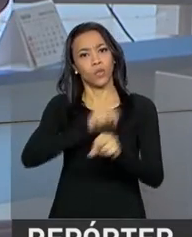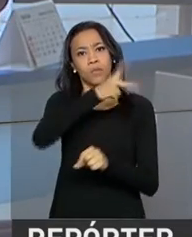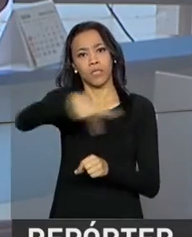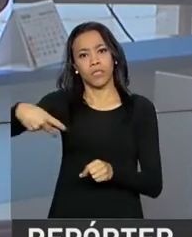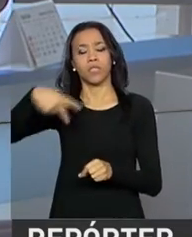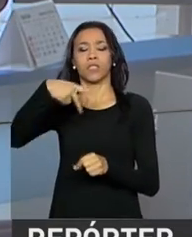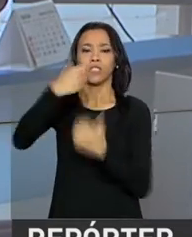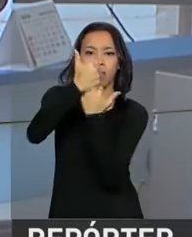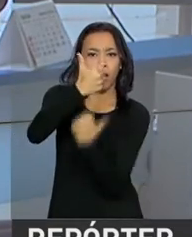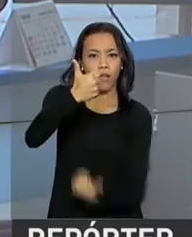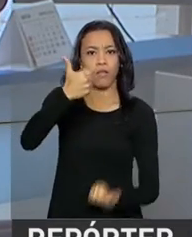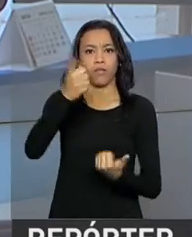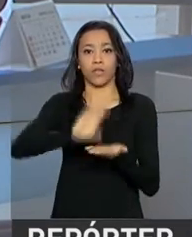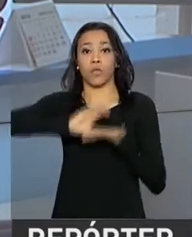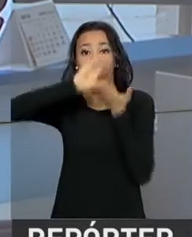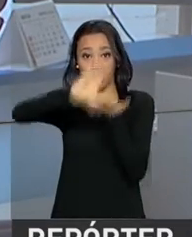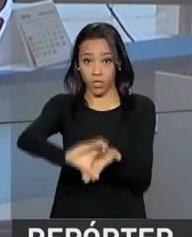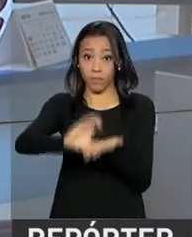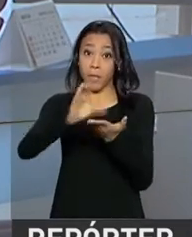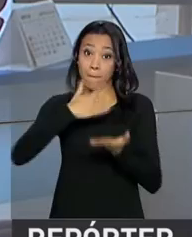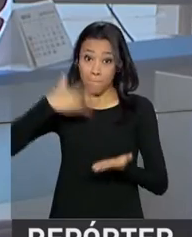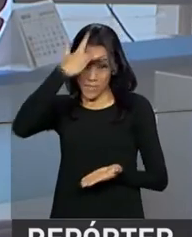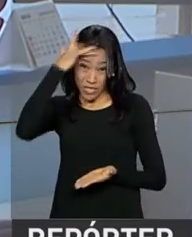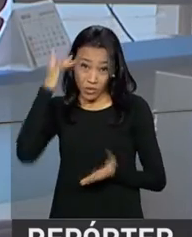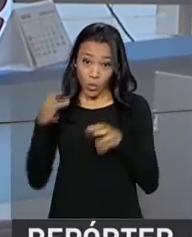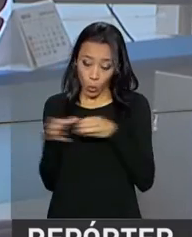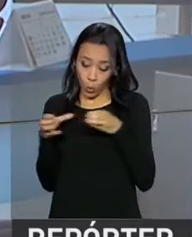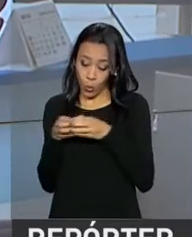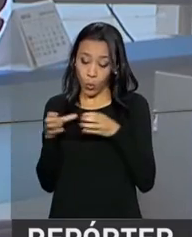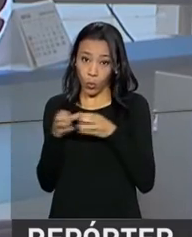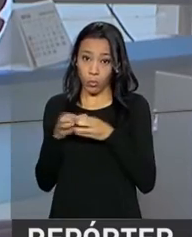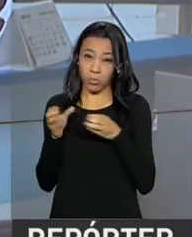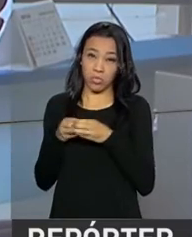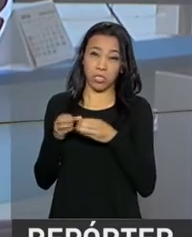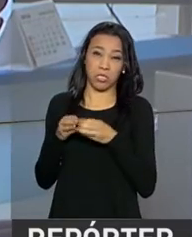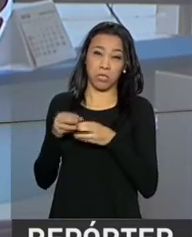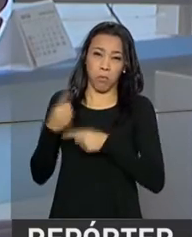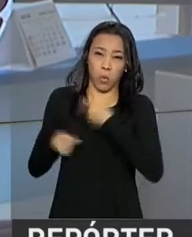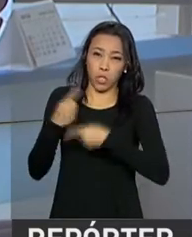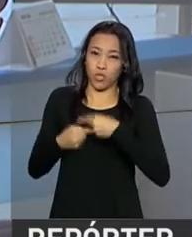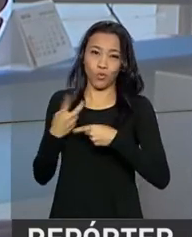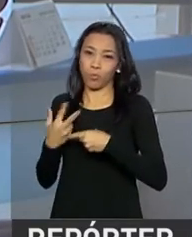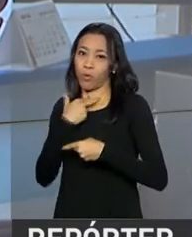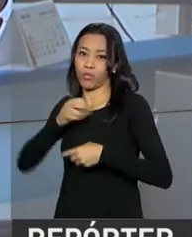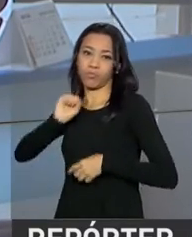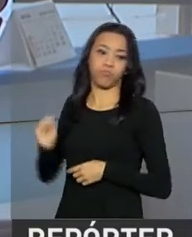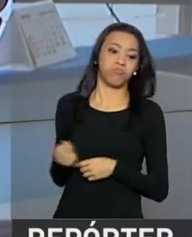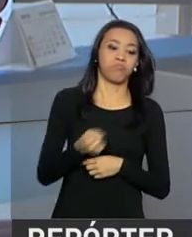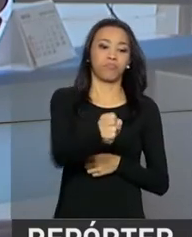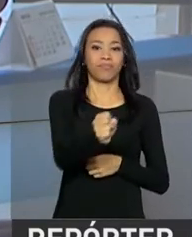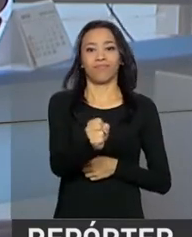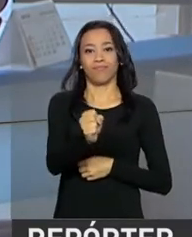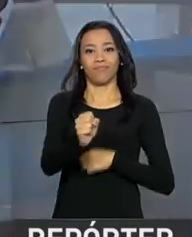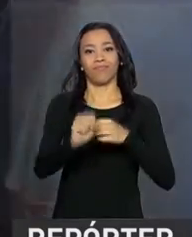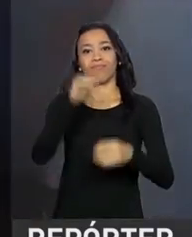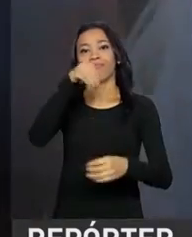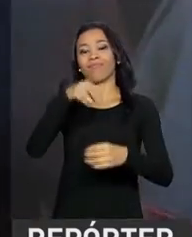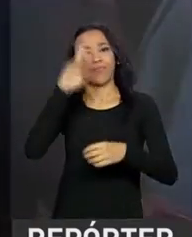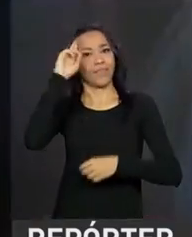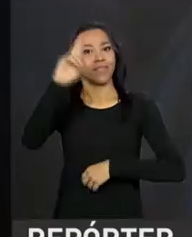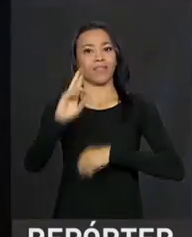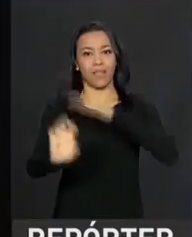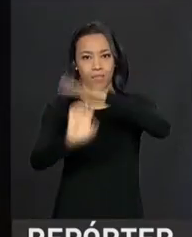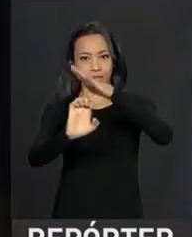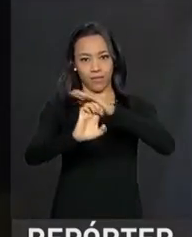medida proíbe que pessoas com atuação partidária ocupem postos de direção das estatais e ontem à noite o presidente em exercício